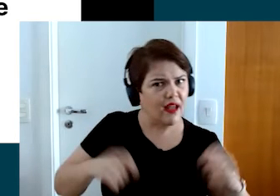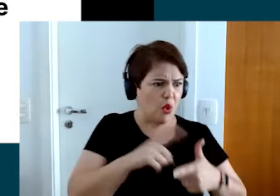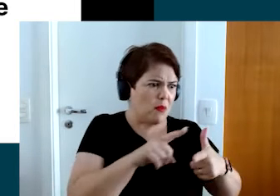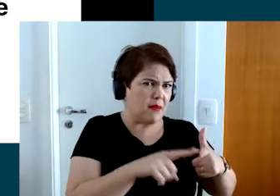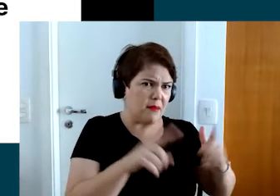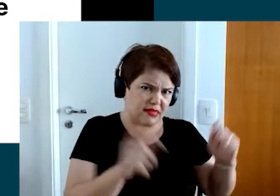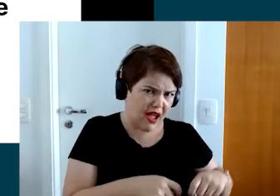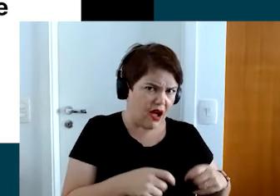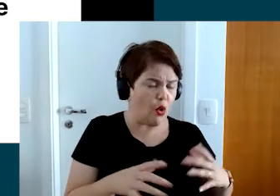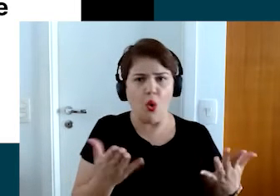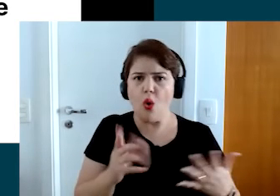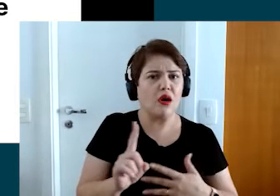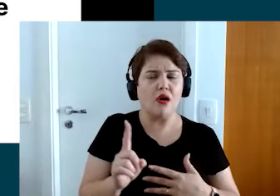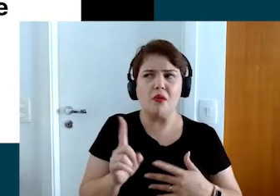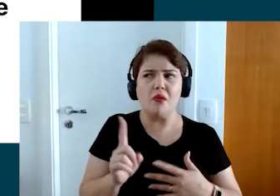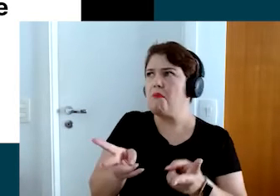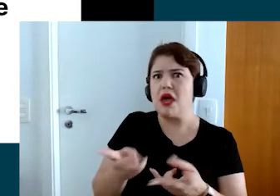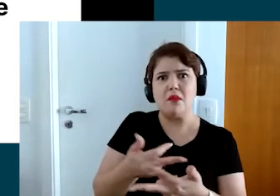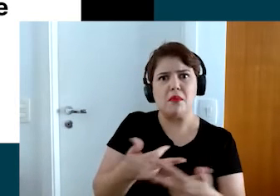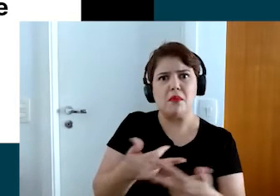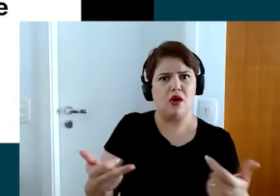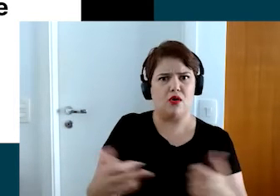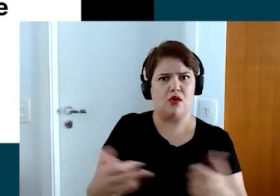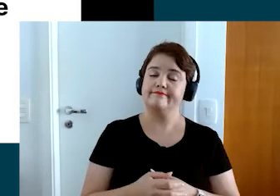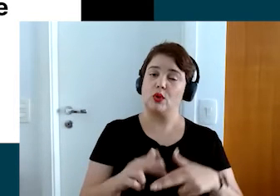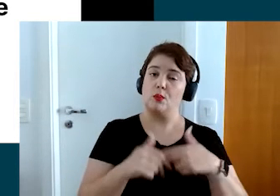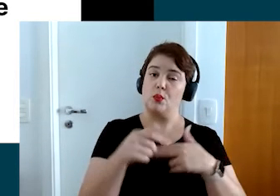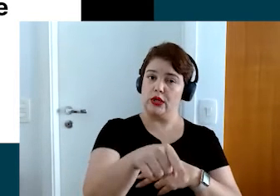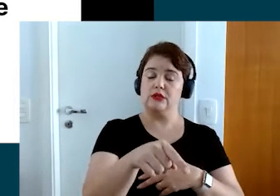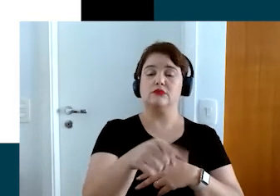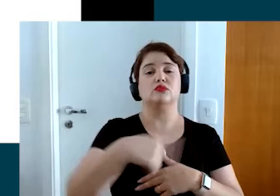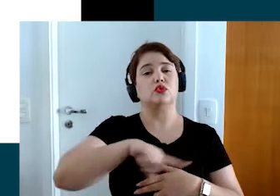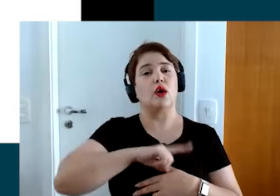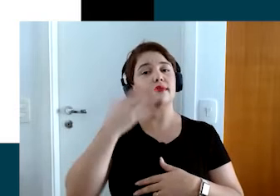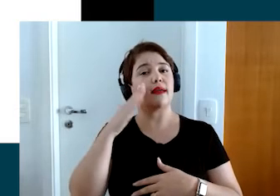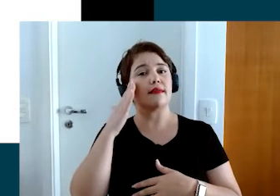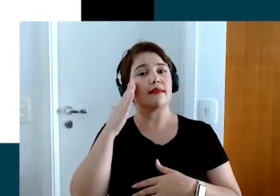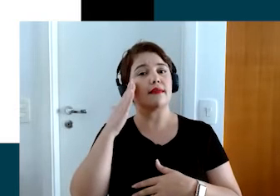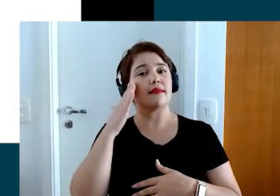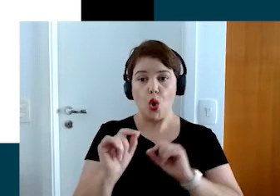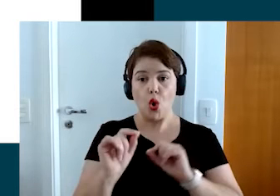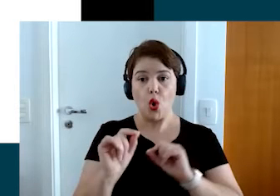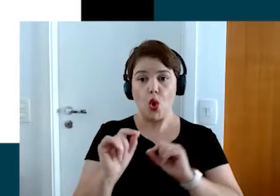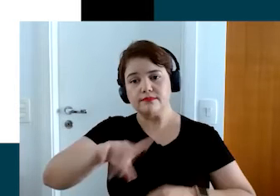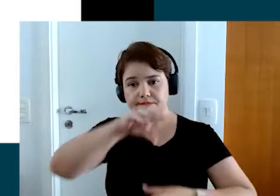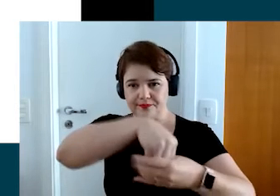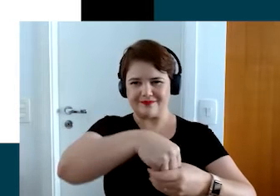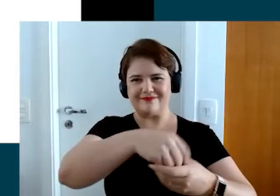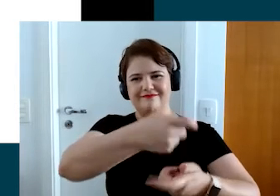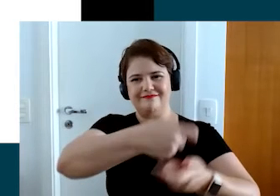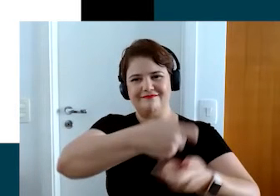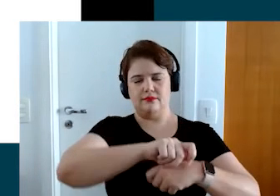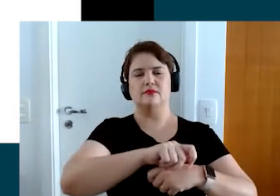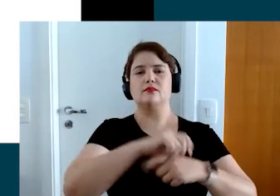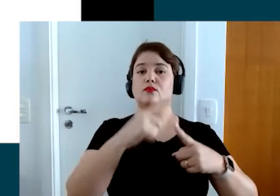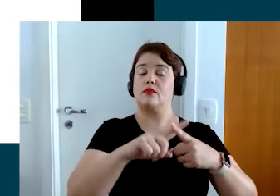importante, né? E aí, com base nisso, é importante também entender os números do mercado que você está inserido. Isso faz parte